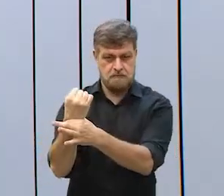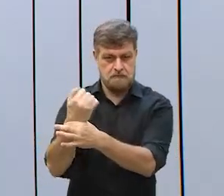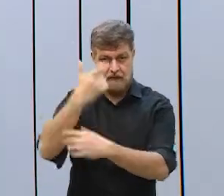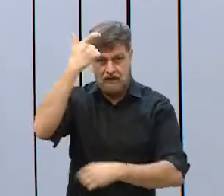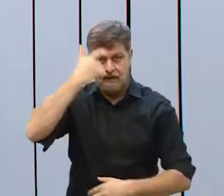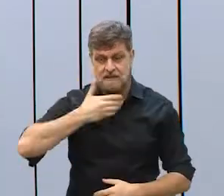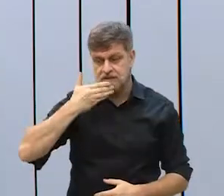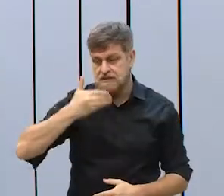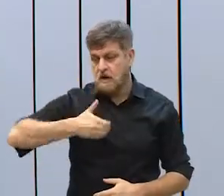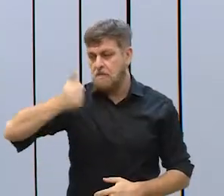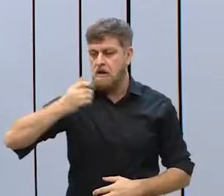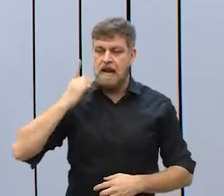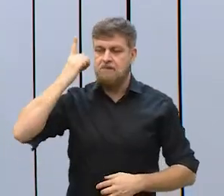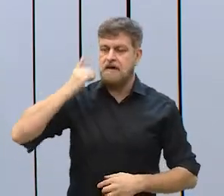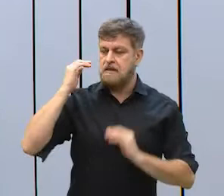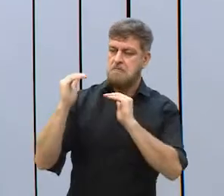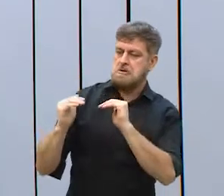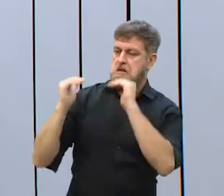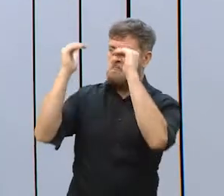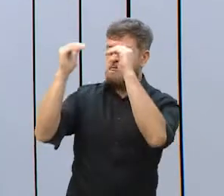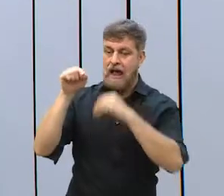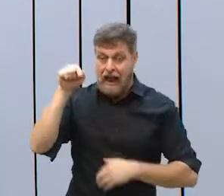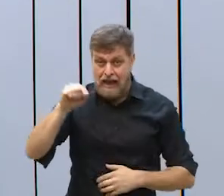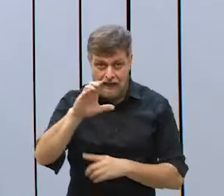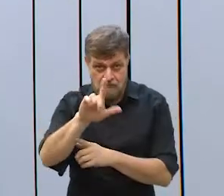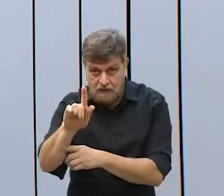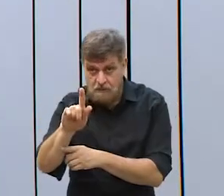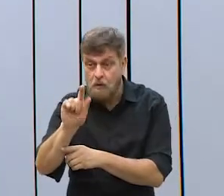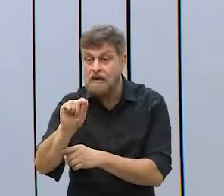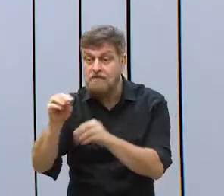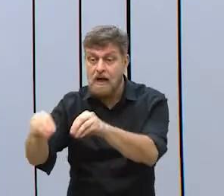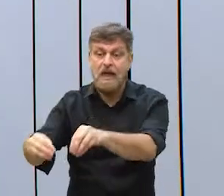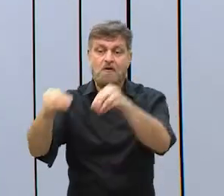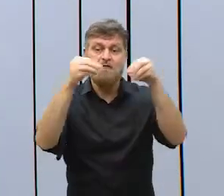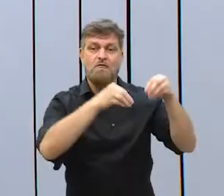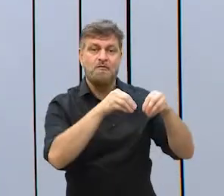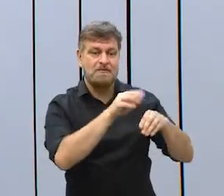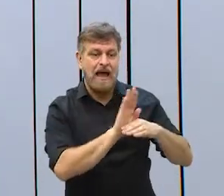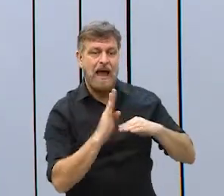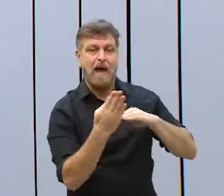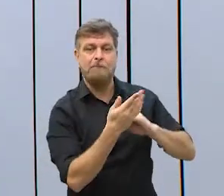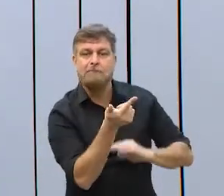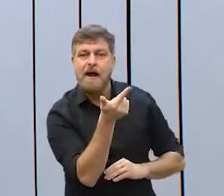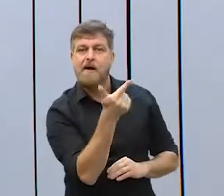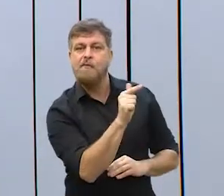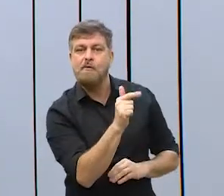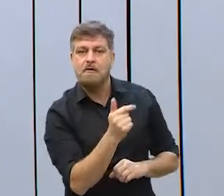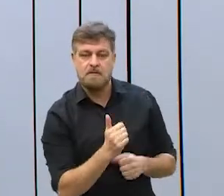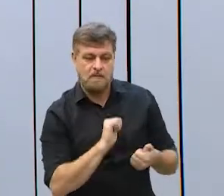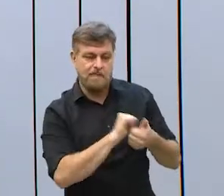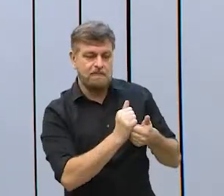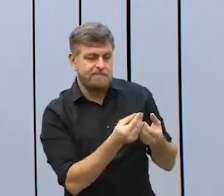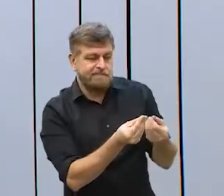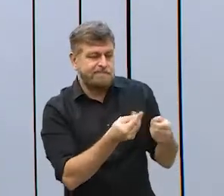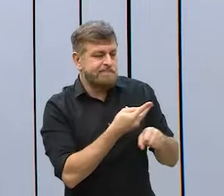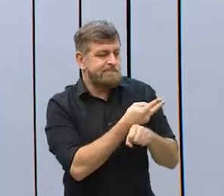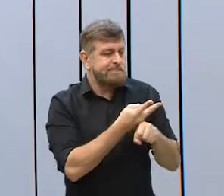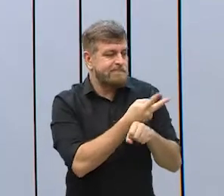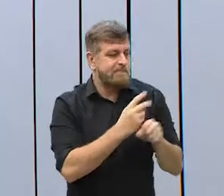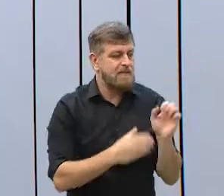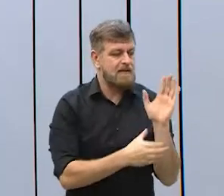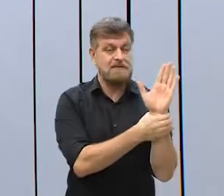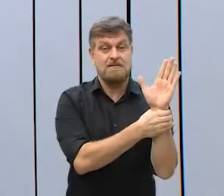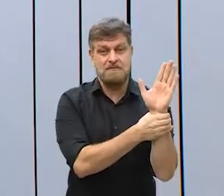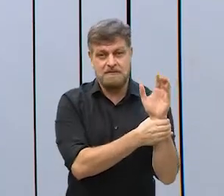pouco mais, virar um deputado e tal. Eu não tenho. Obrigatoriamente eu tenho que sair do meu distrito se eu quiser uma qualidade melhor, segurança de